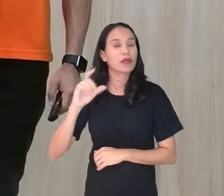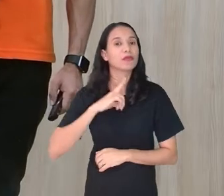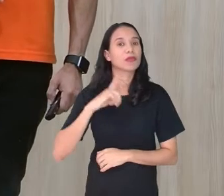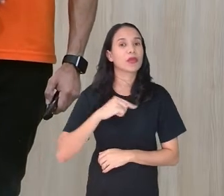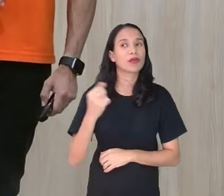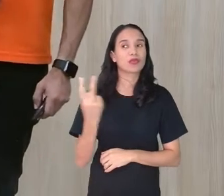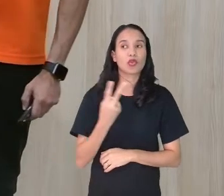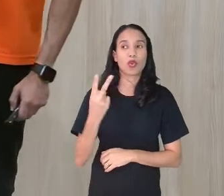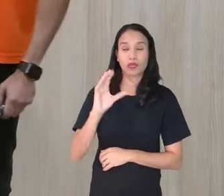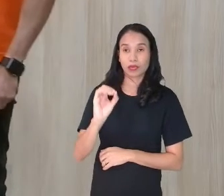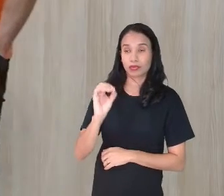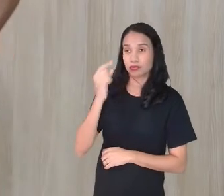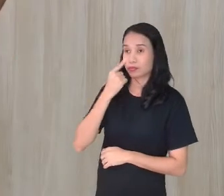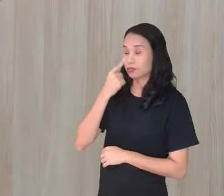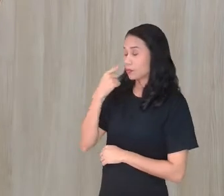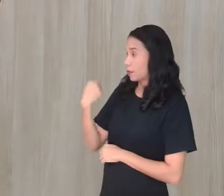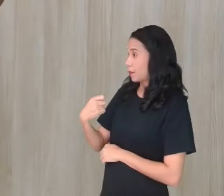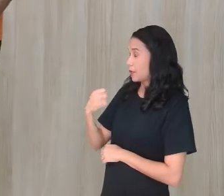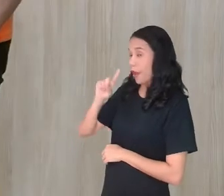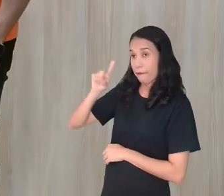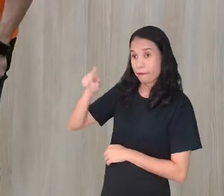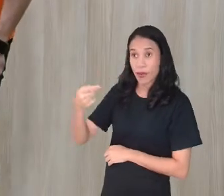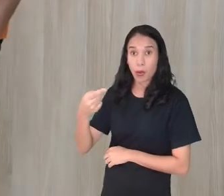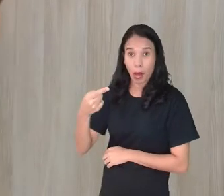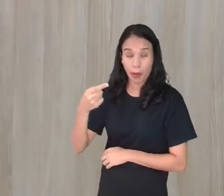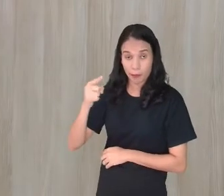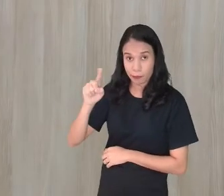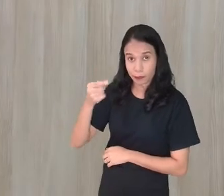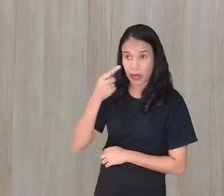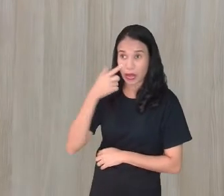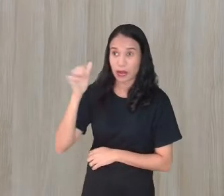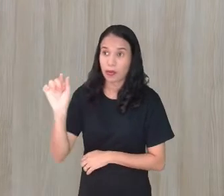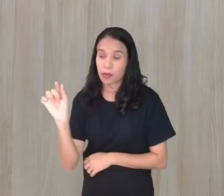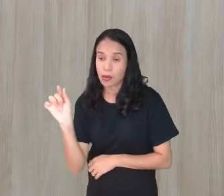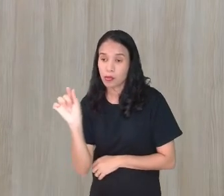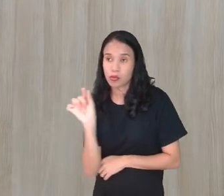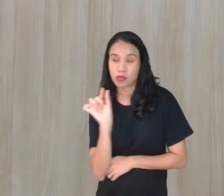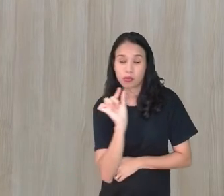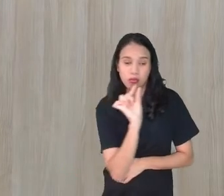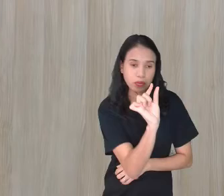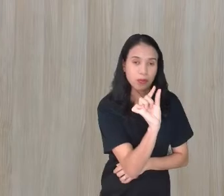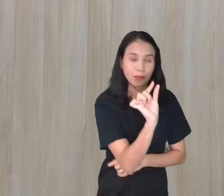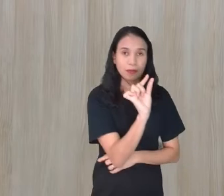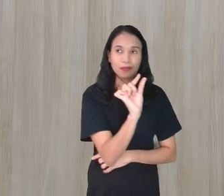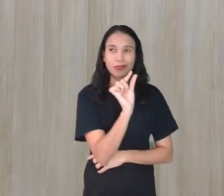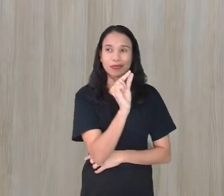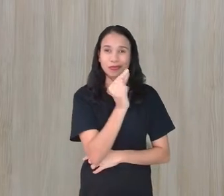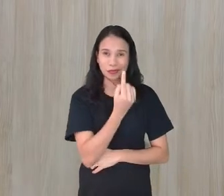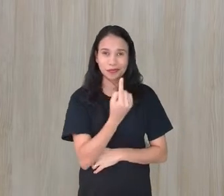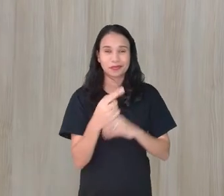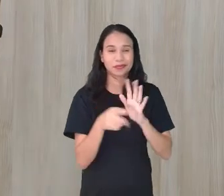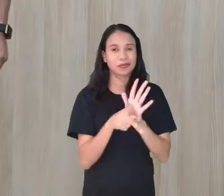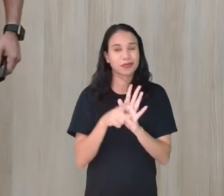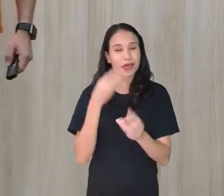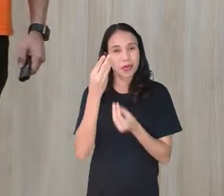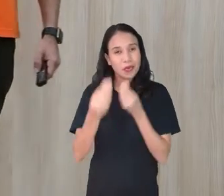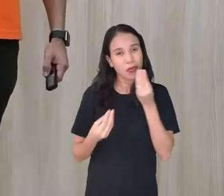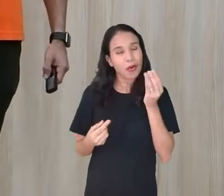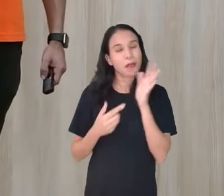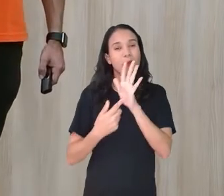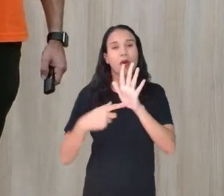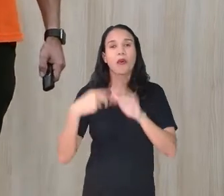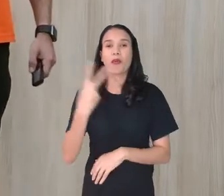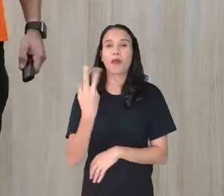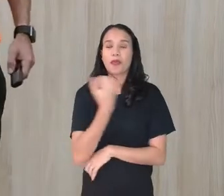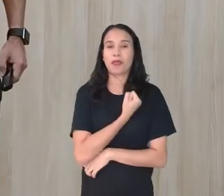por dois zerinhos. Então, eu preciso tirar a vírgula que está aqui e colocar a vírgula aqui, ó, de modo que fique dois